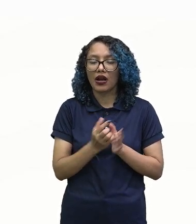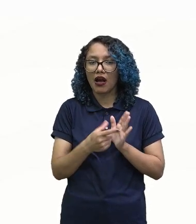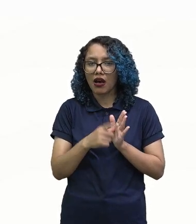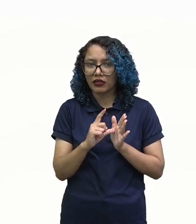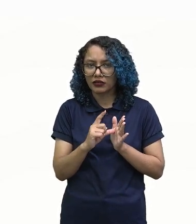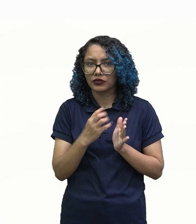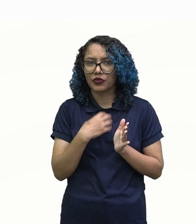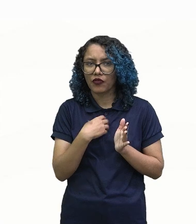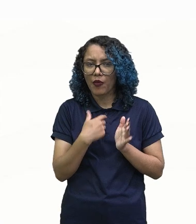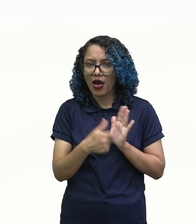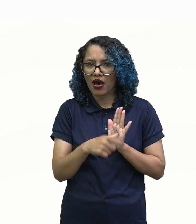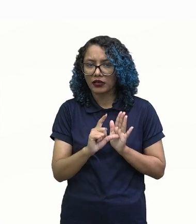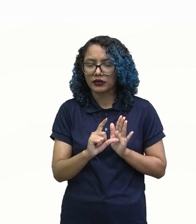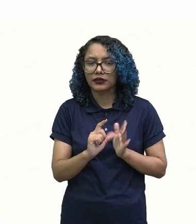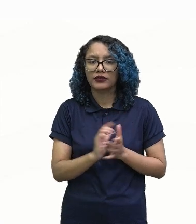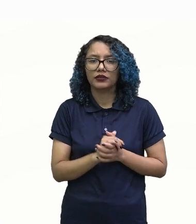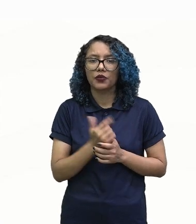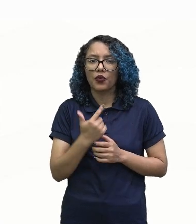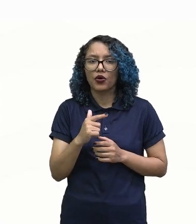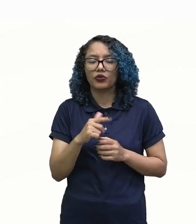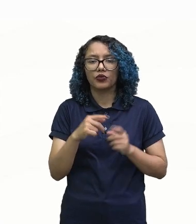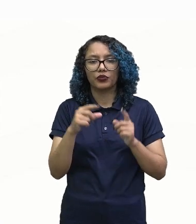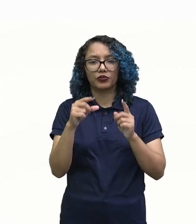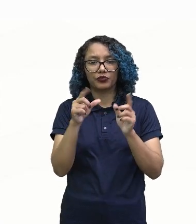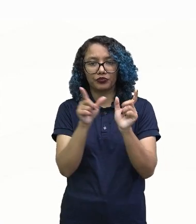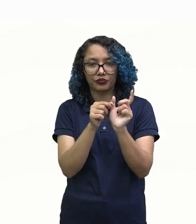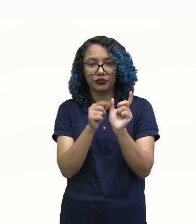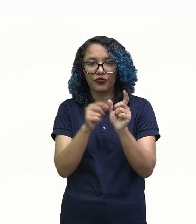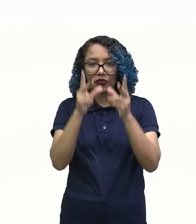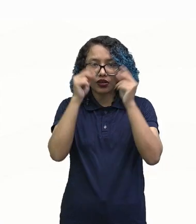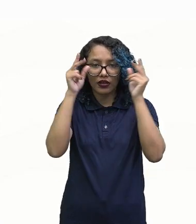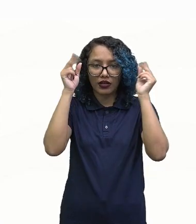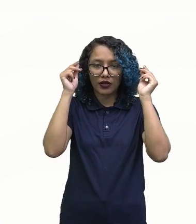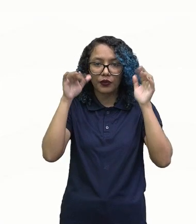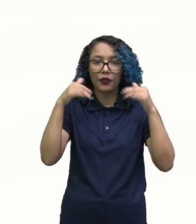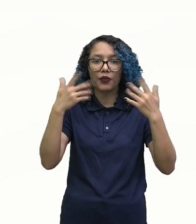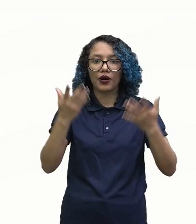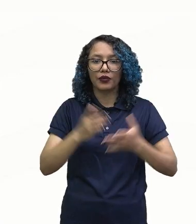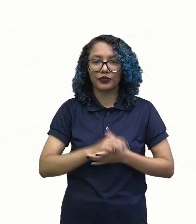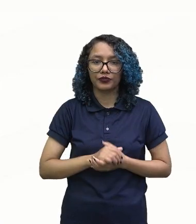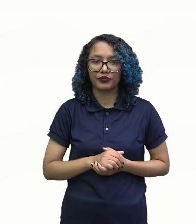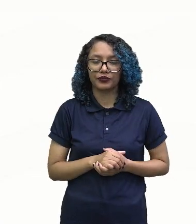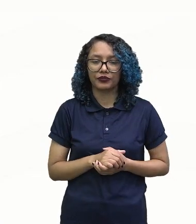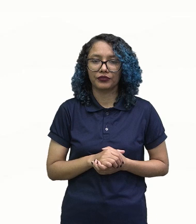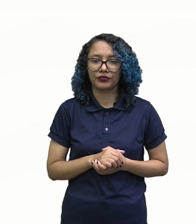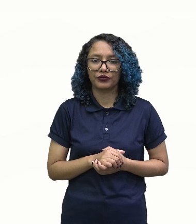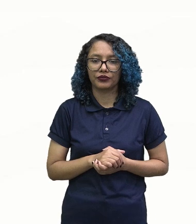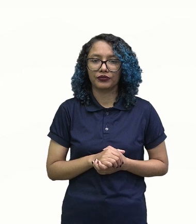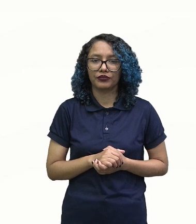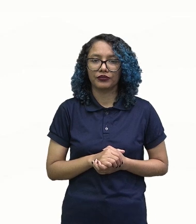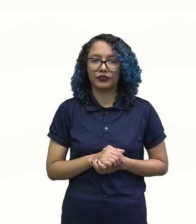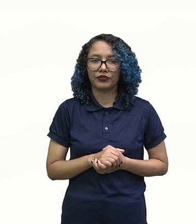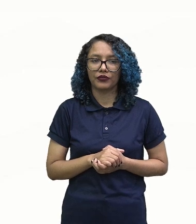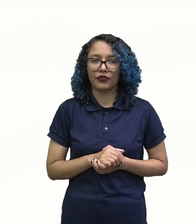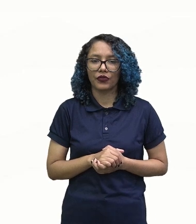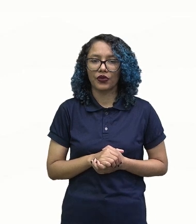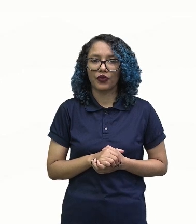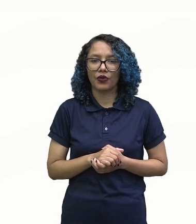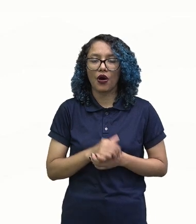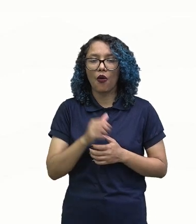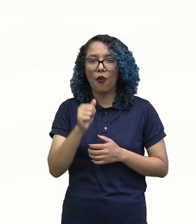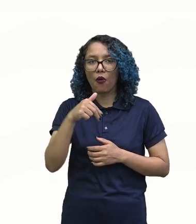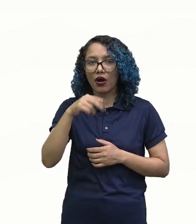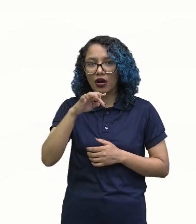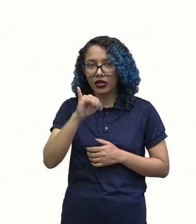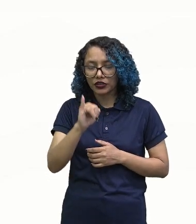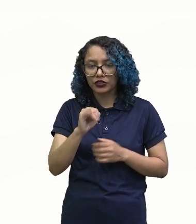nós temos os prefixos gregos, ó, o ante, o extra, o in. Né? Então,